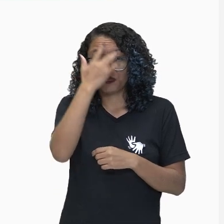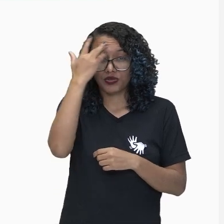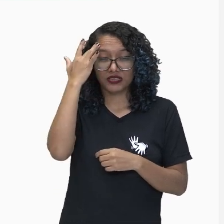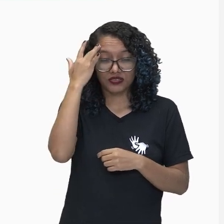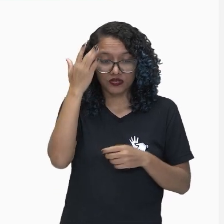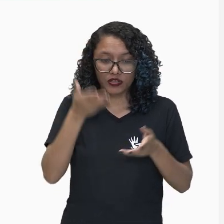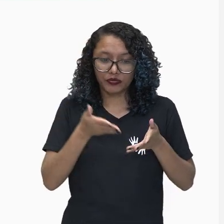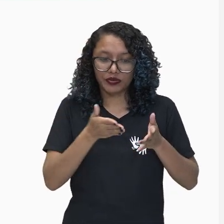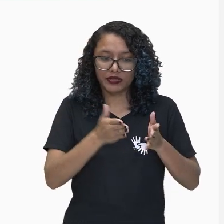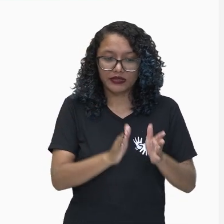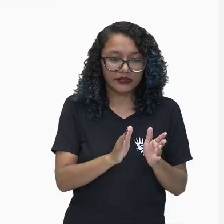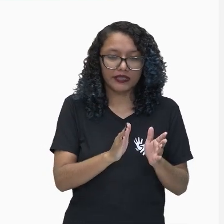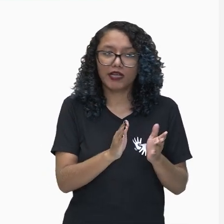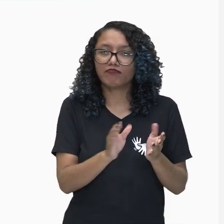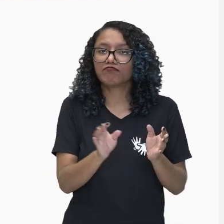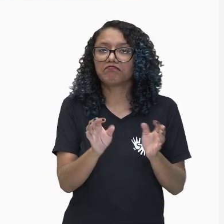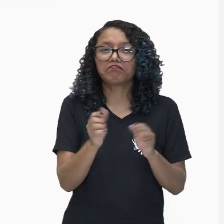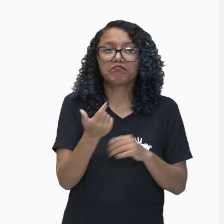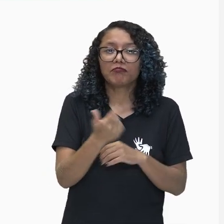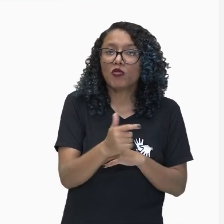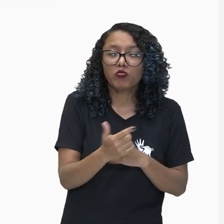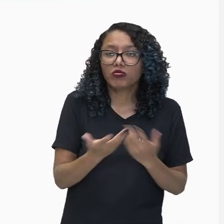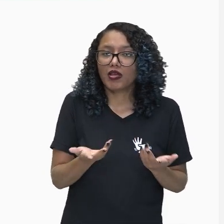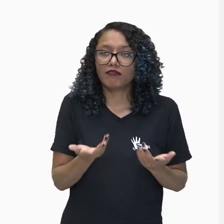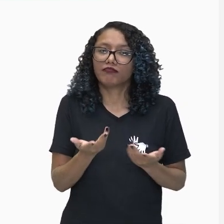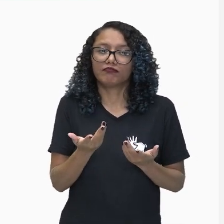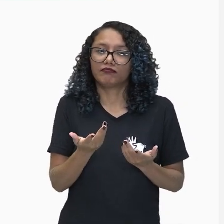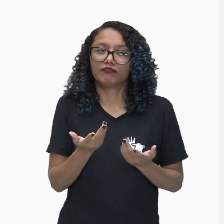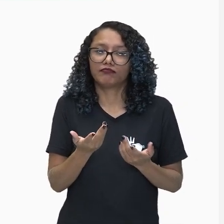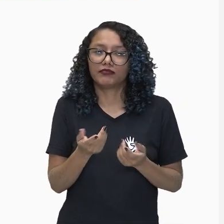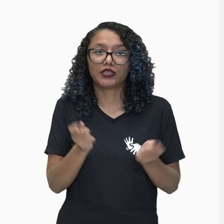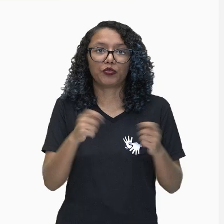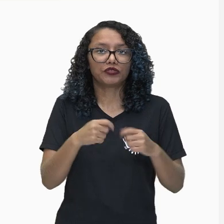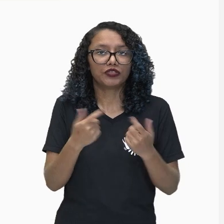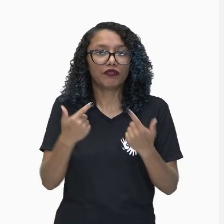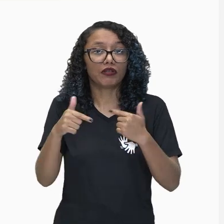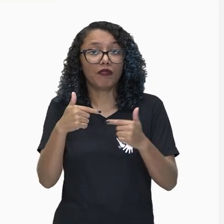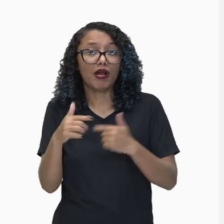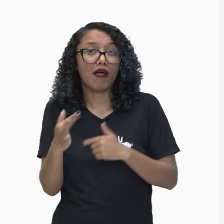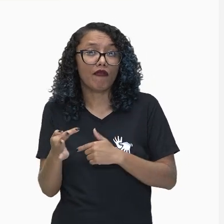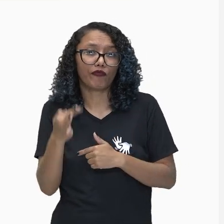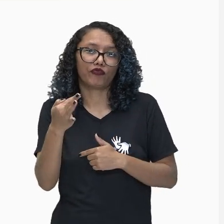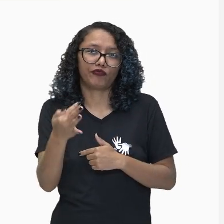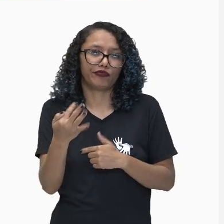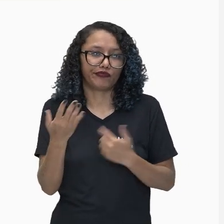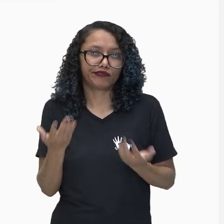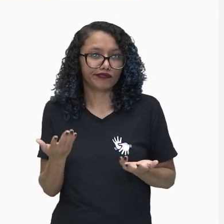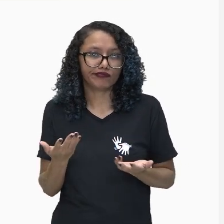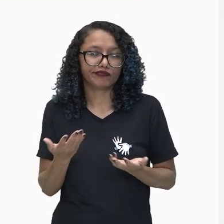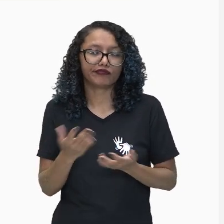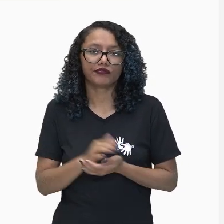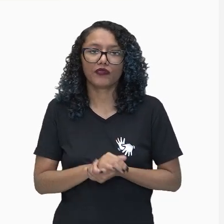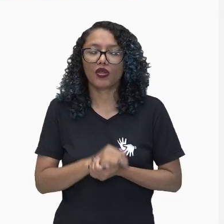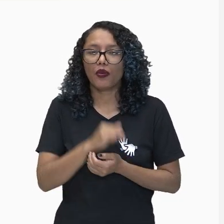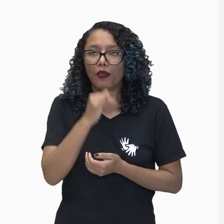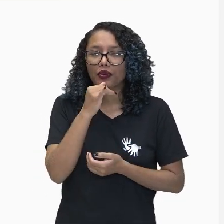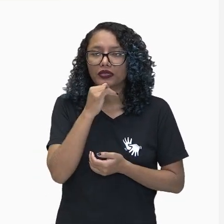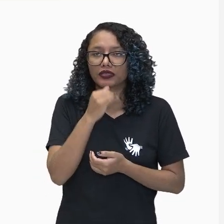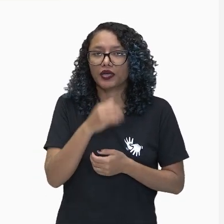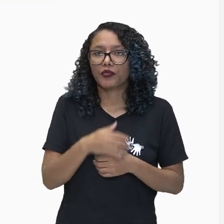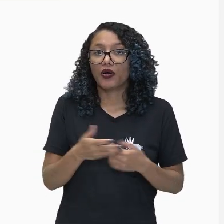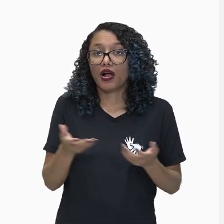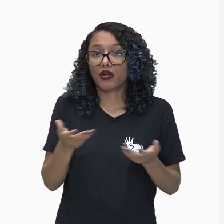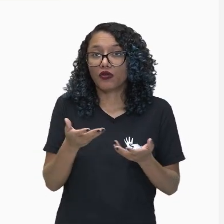para suprir futuramente uma necessidade. Tá? Então, a quantidade, por exemplo, hoje em dia de